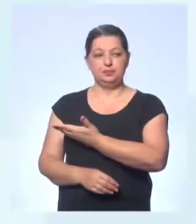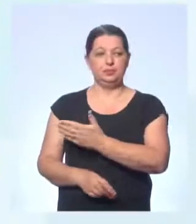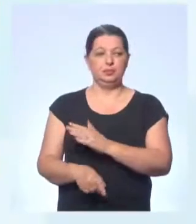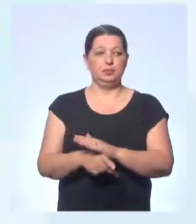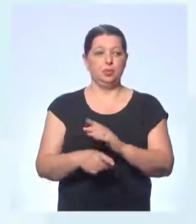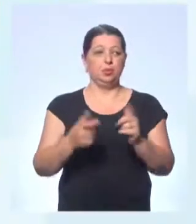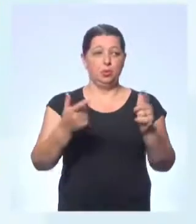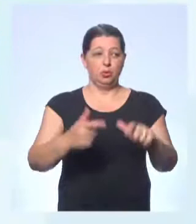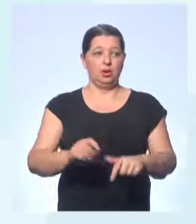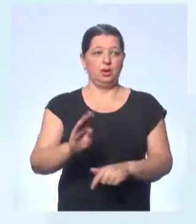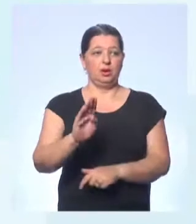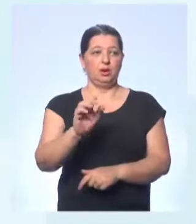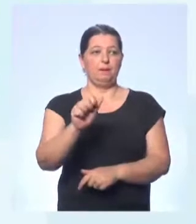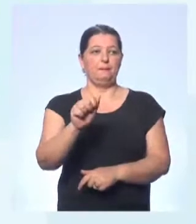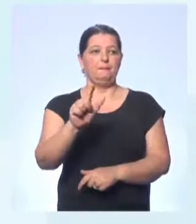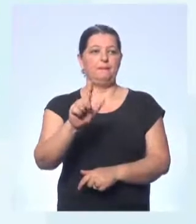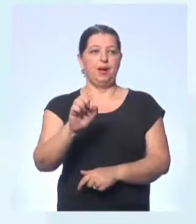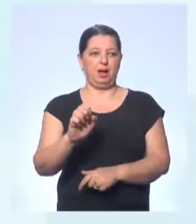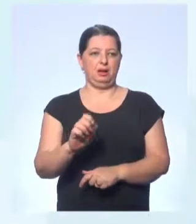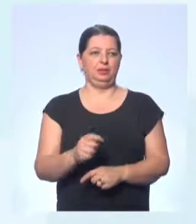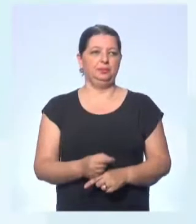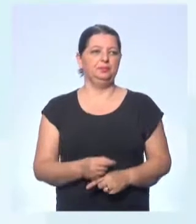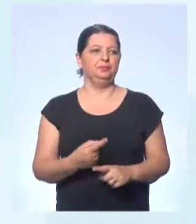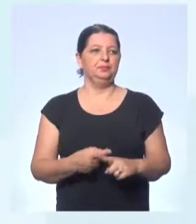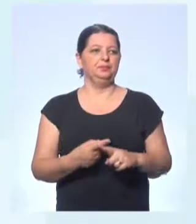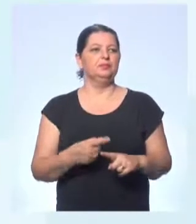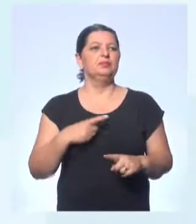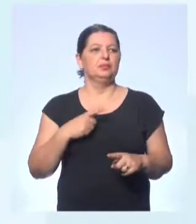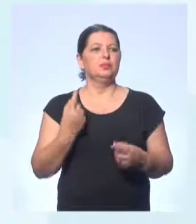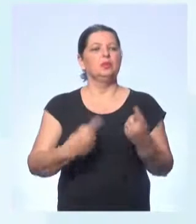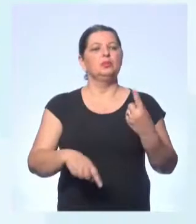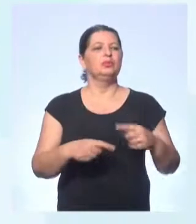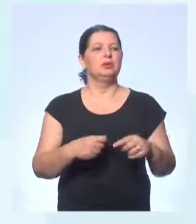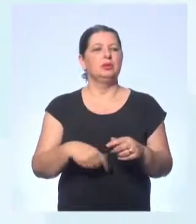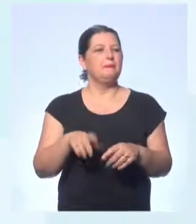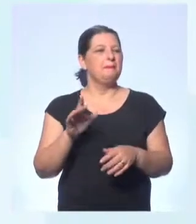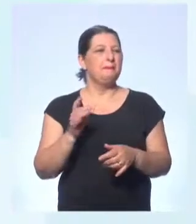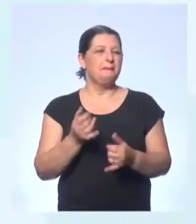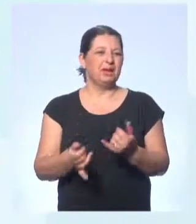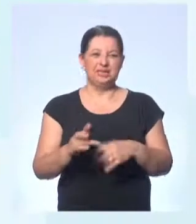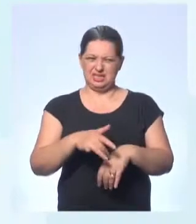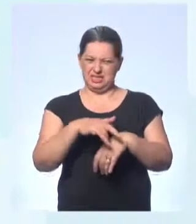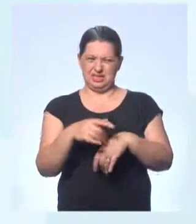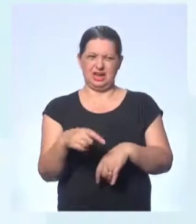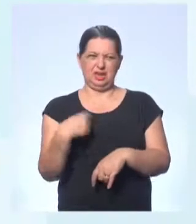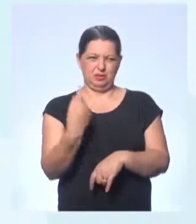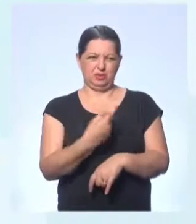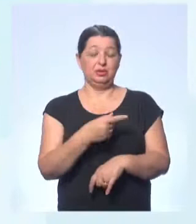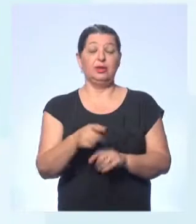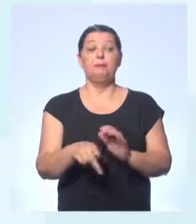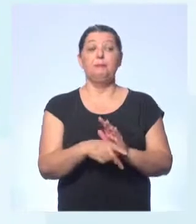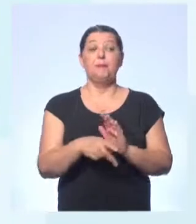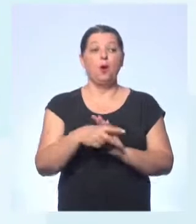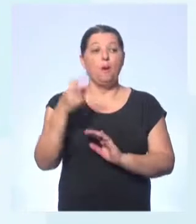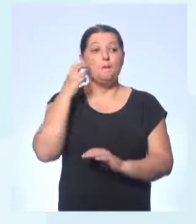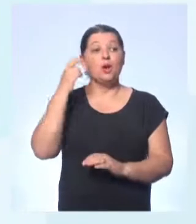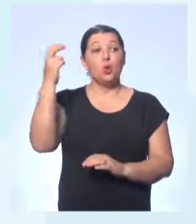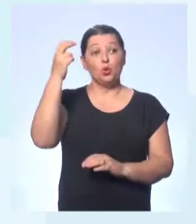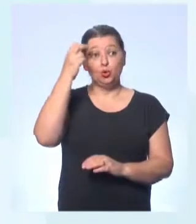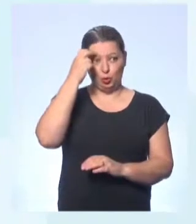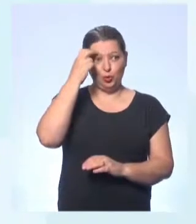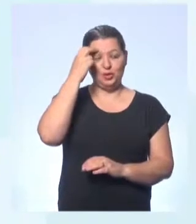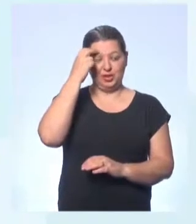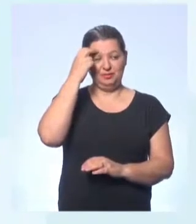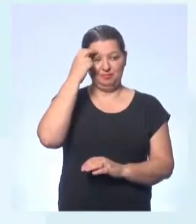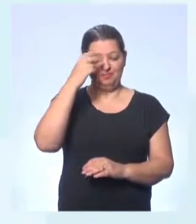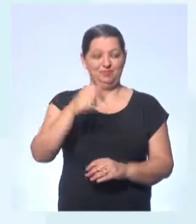Bali. Então, esses instrumentos musicais que são tão estranhos para nós, eles são dessa cultura de baile e são gamelão,